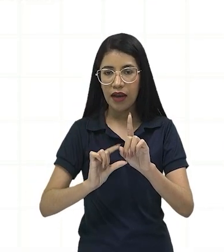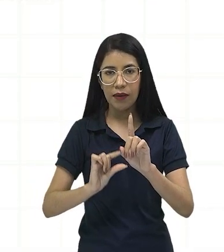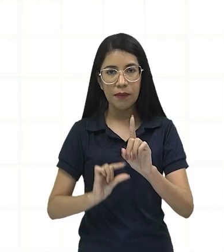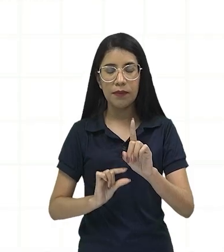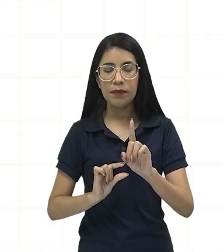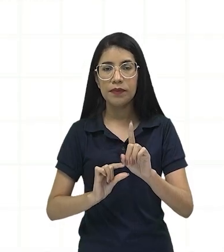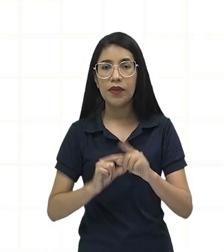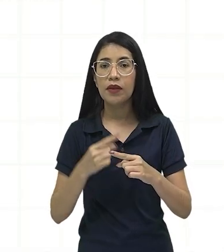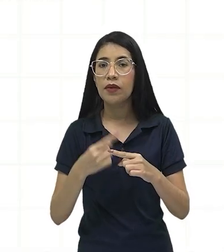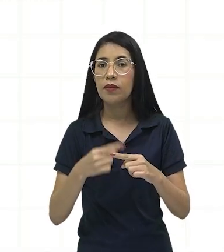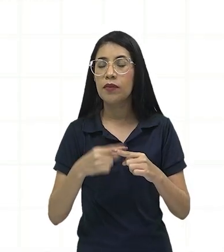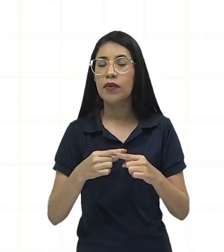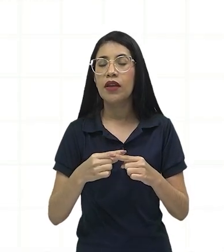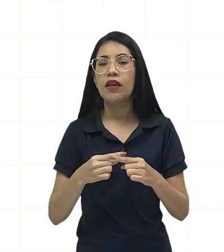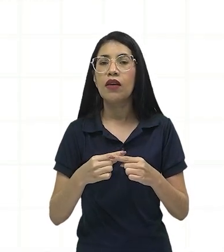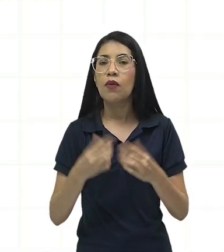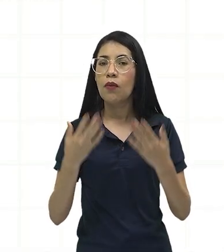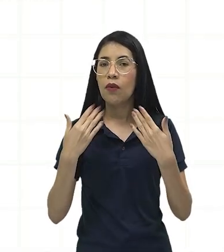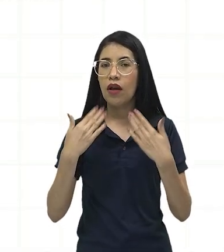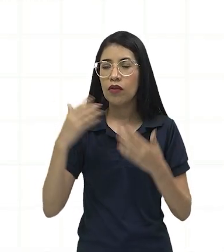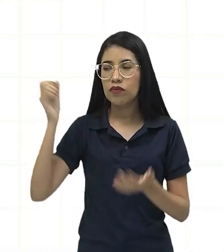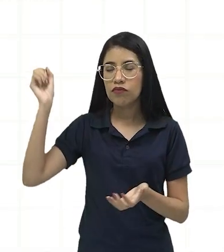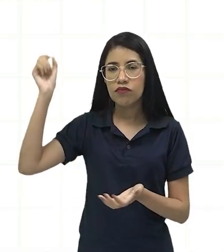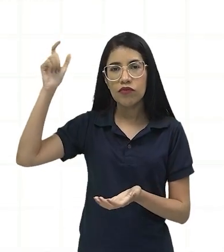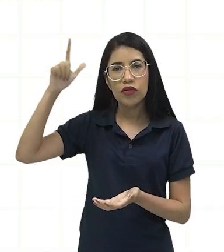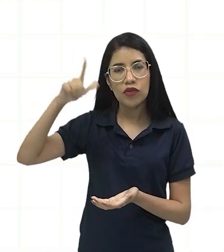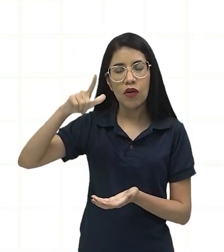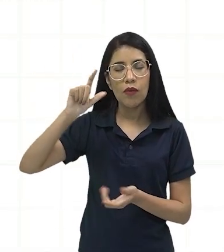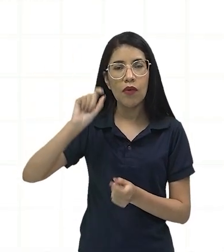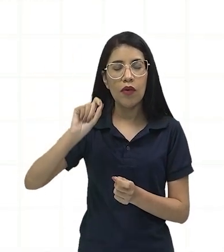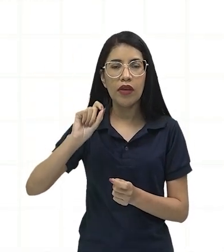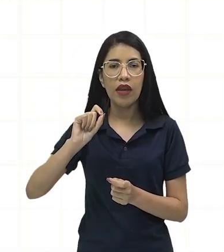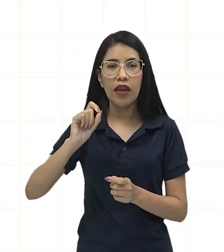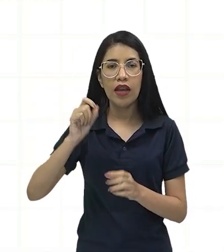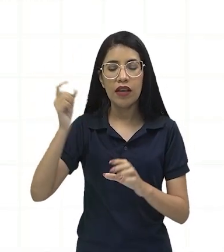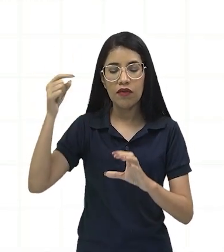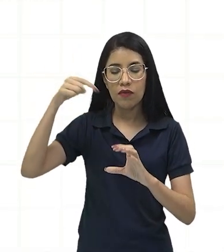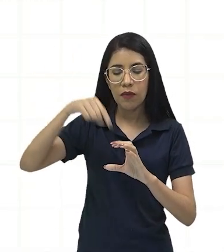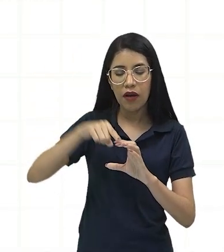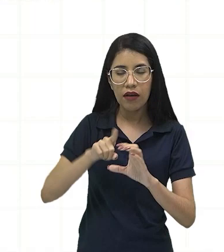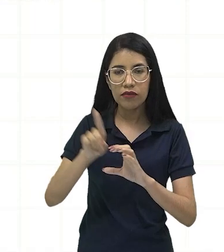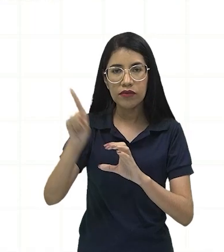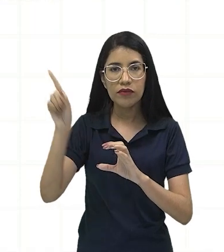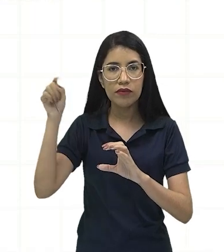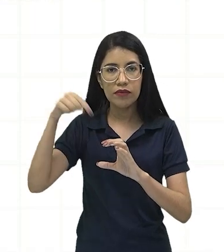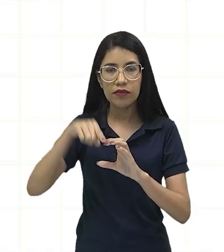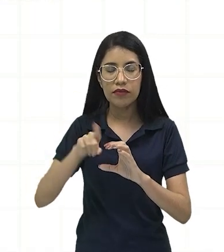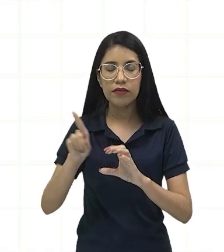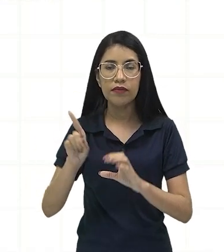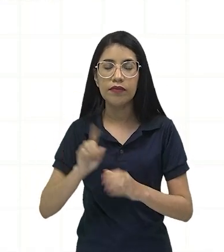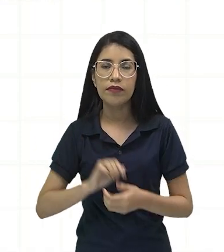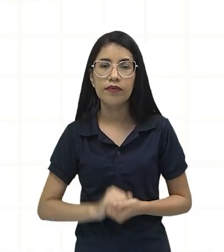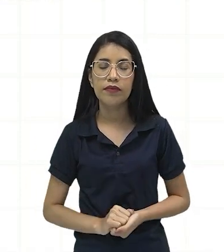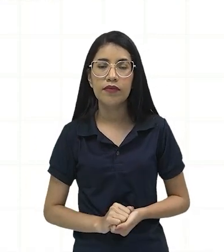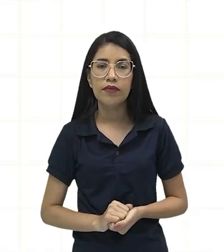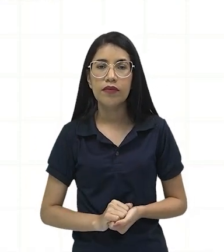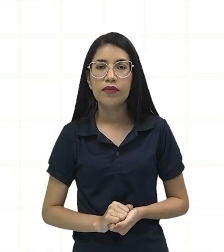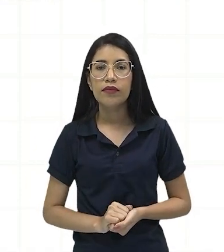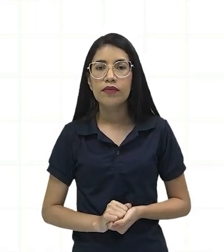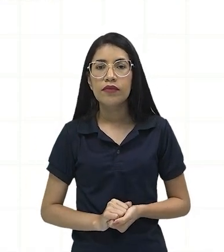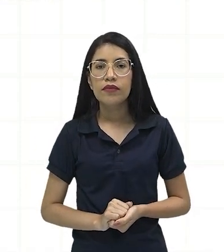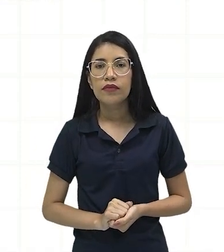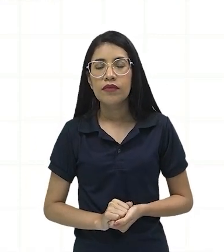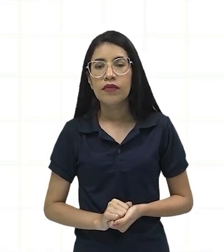baixas, porque o calor que vem do Sol não ficaria retido. Até aí, tudo bem? Tudo